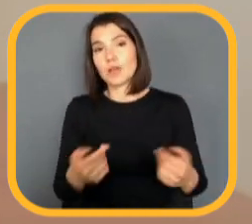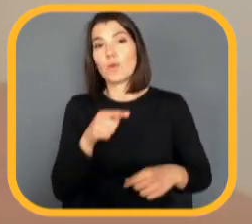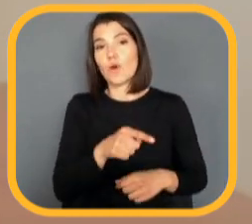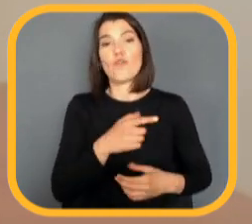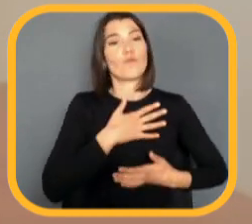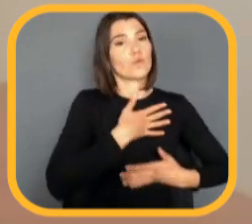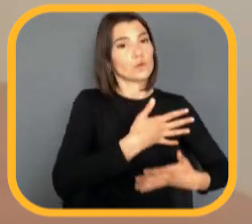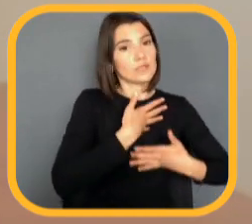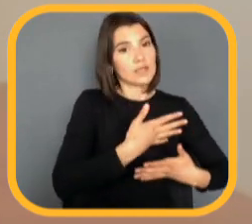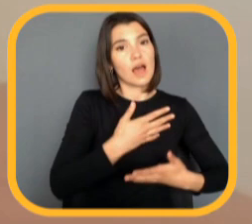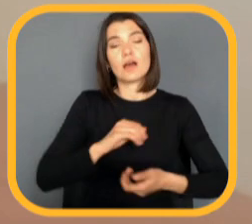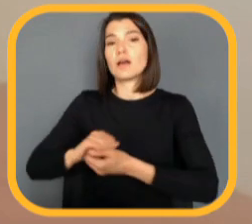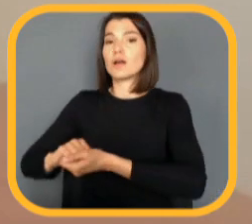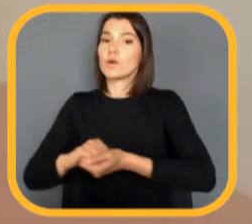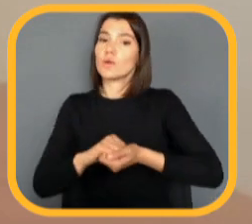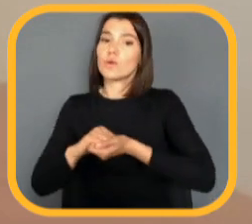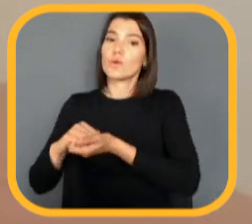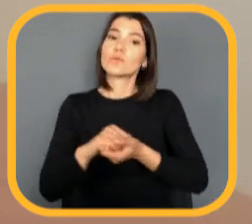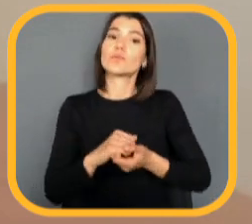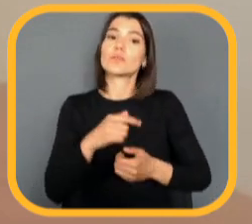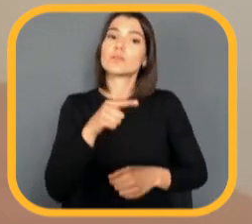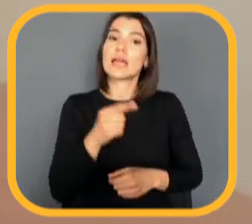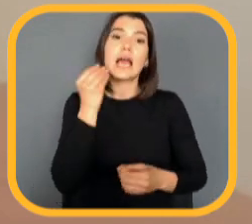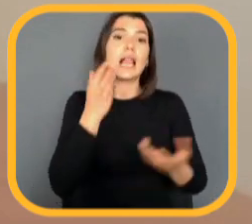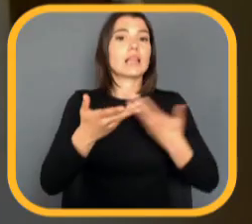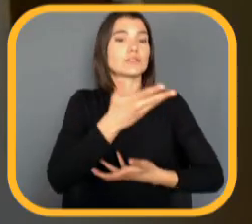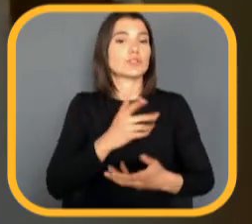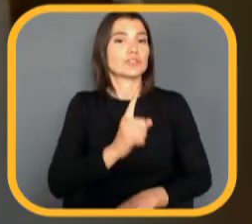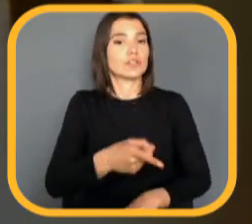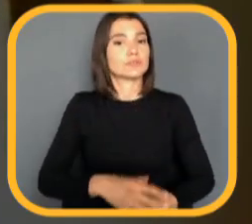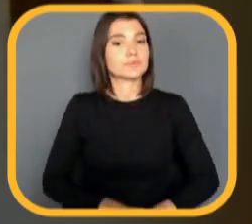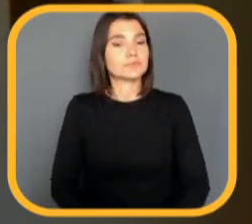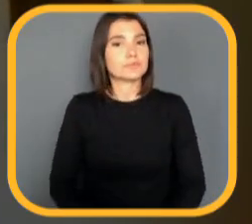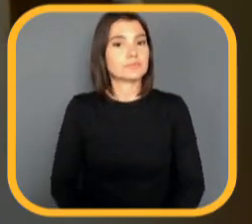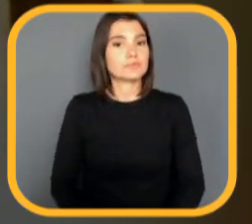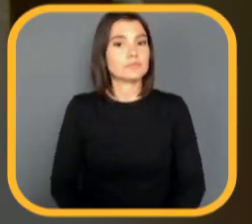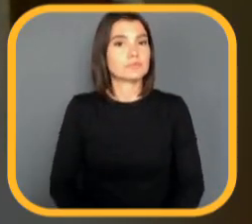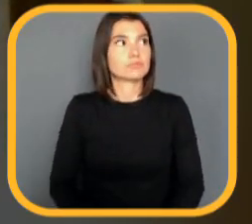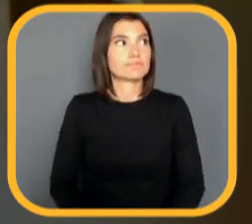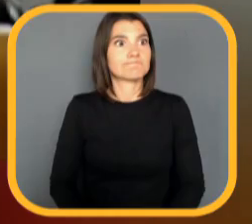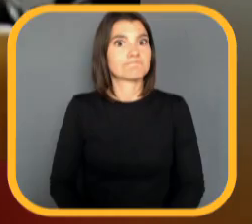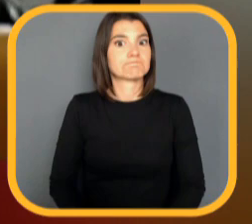a relação entre voluntariado, solidariedade e doações?